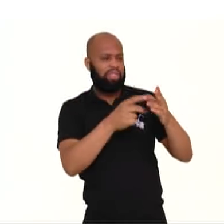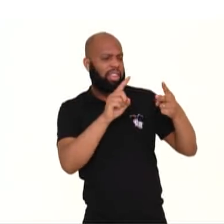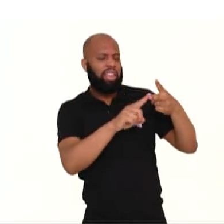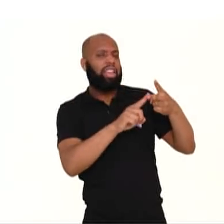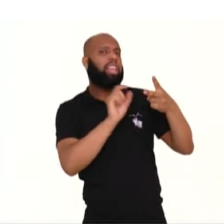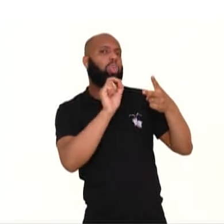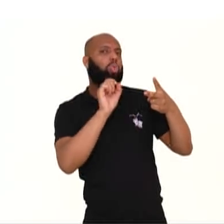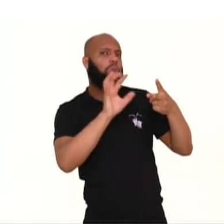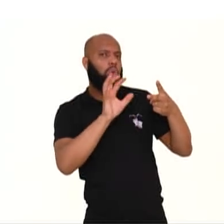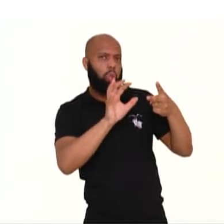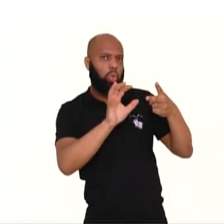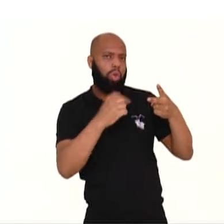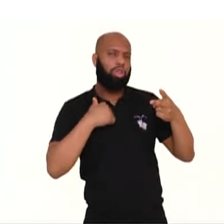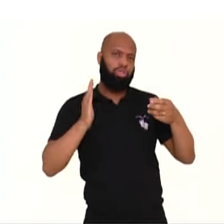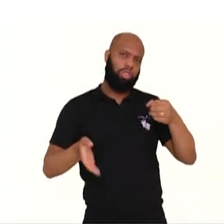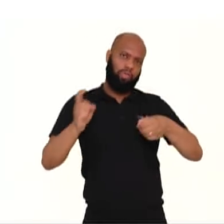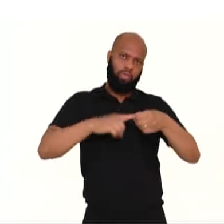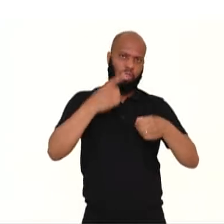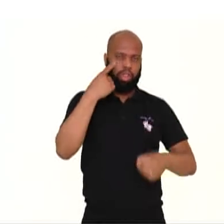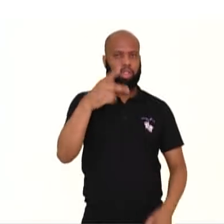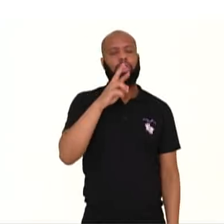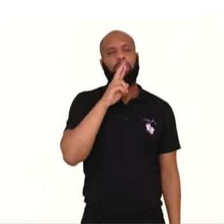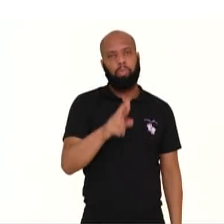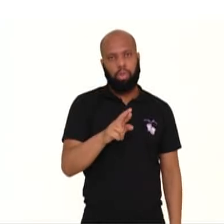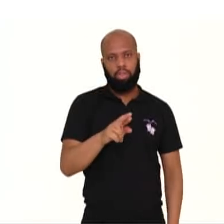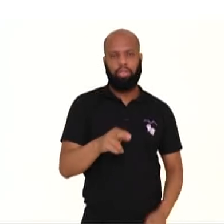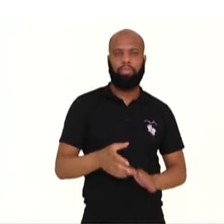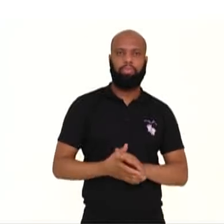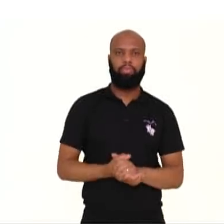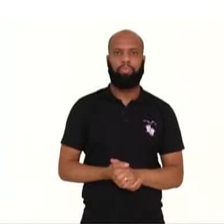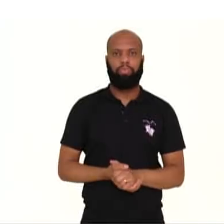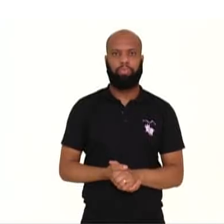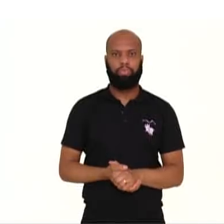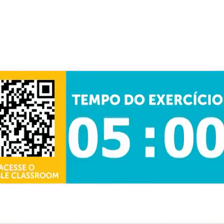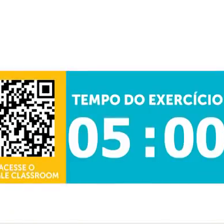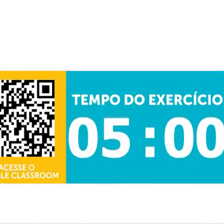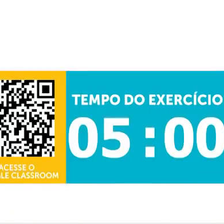grego. Logo o professor volta com a correção e alguns comentários, tá?